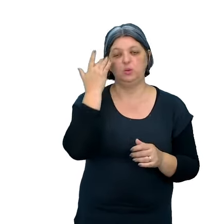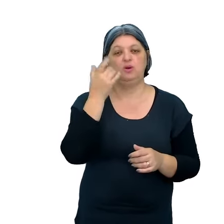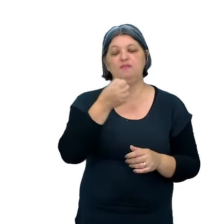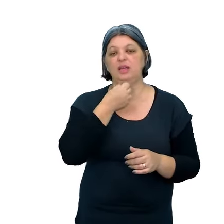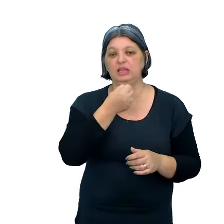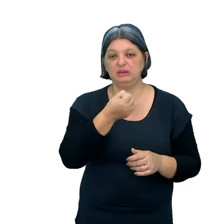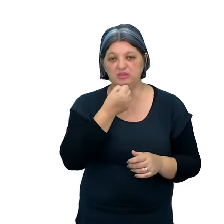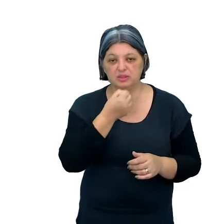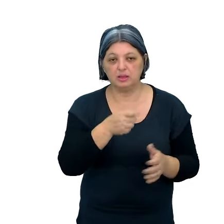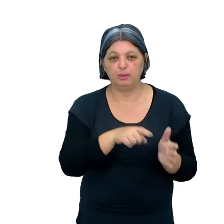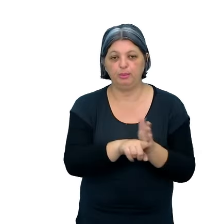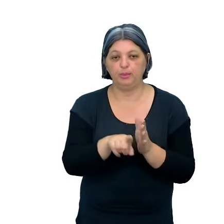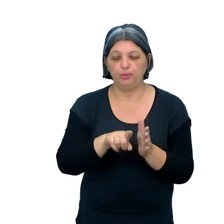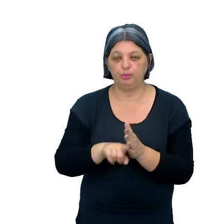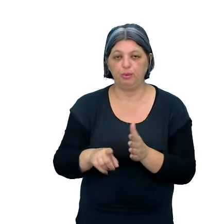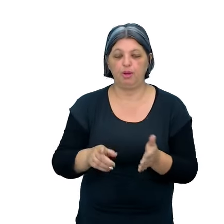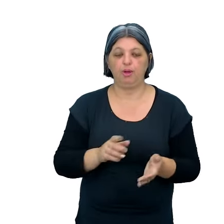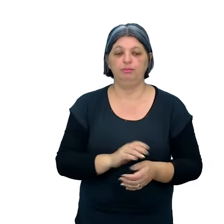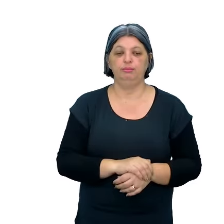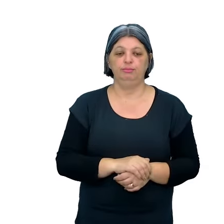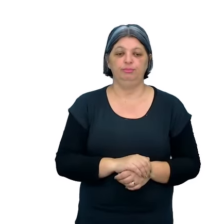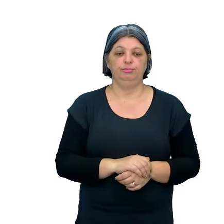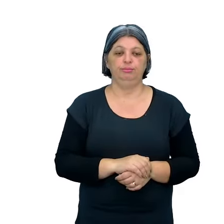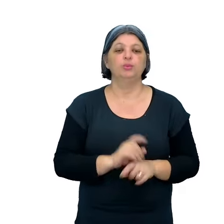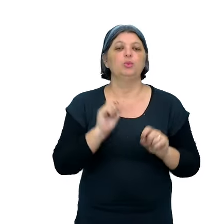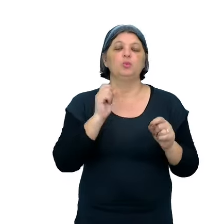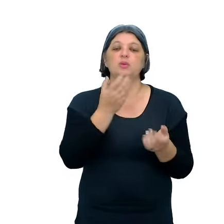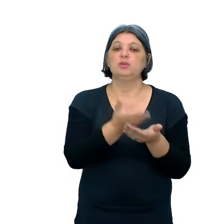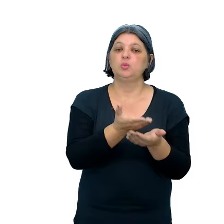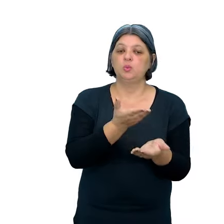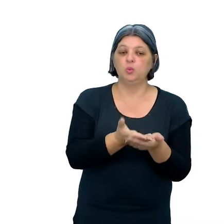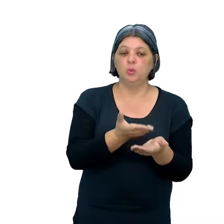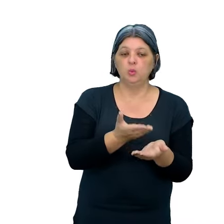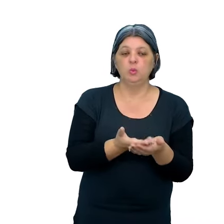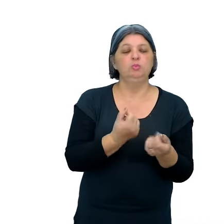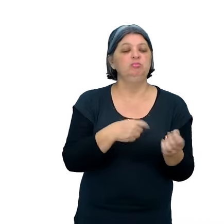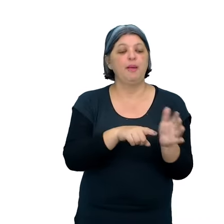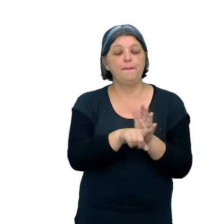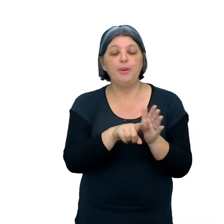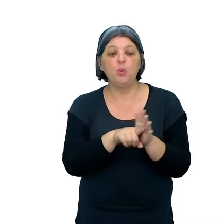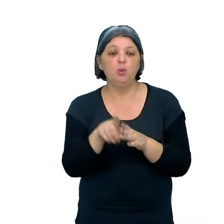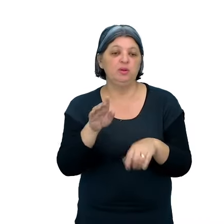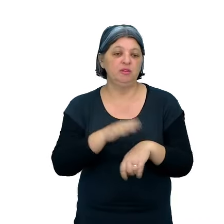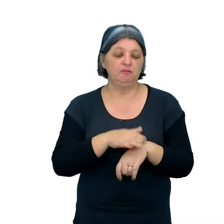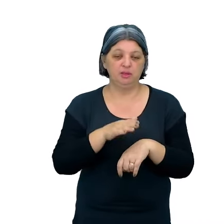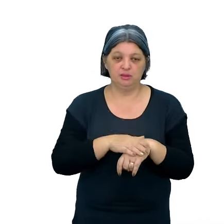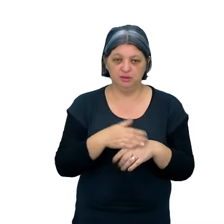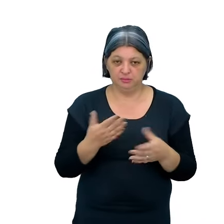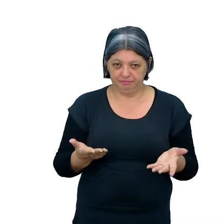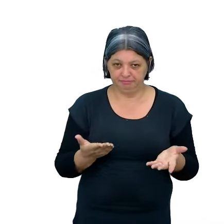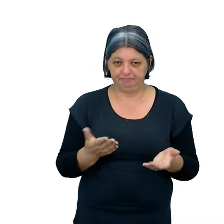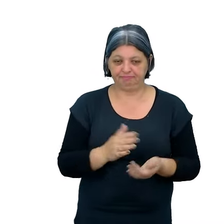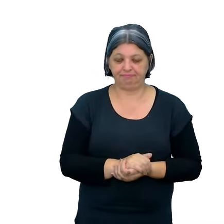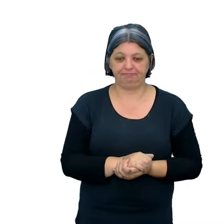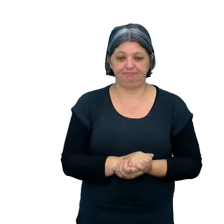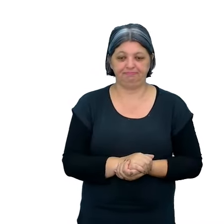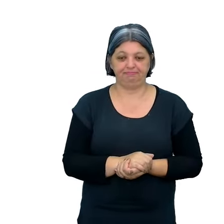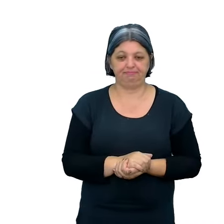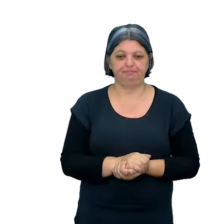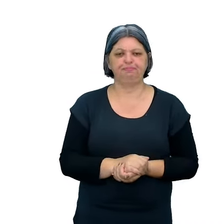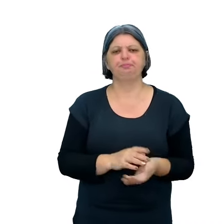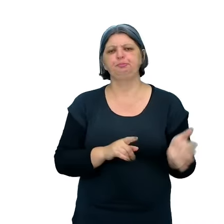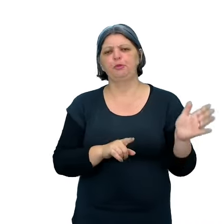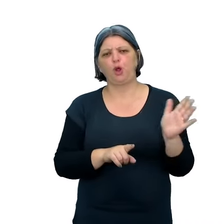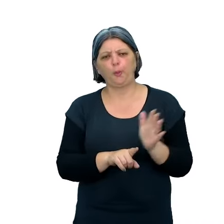qual aquilo que ele já estudou, que perguntas eu farei para este entrevistado, né, que pergunta